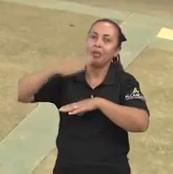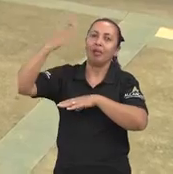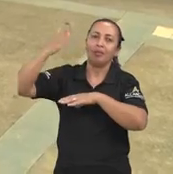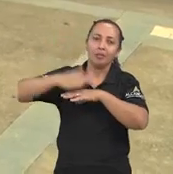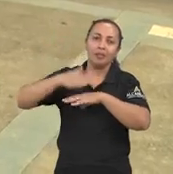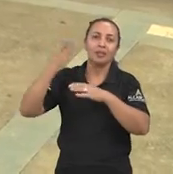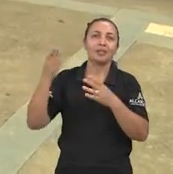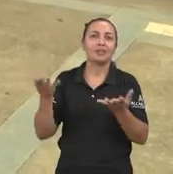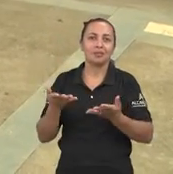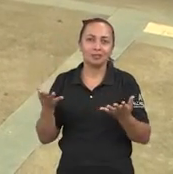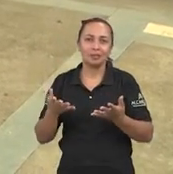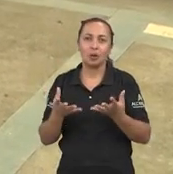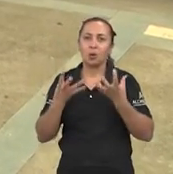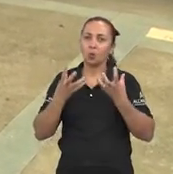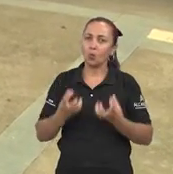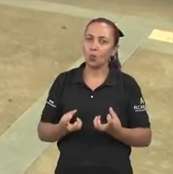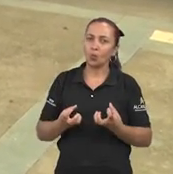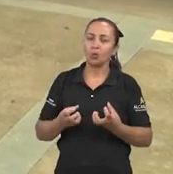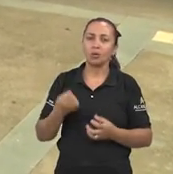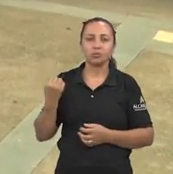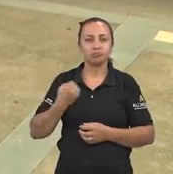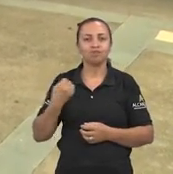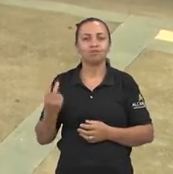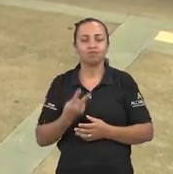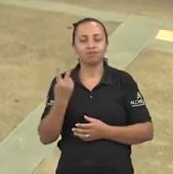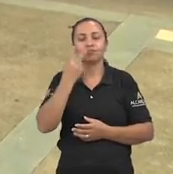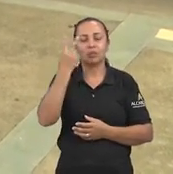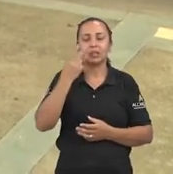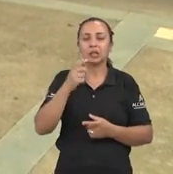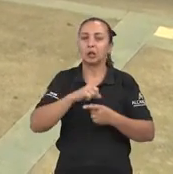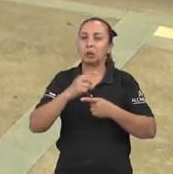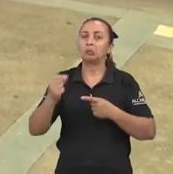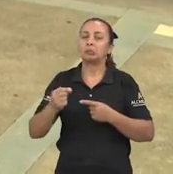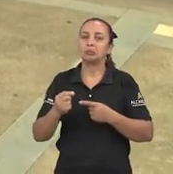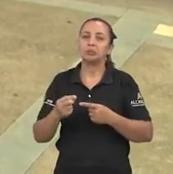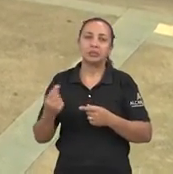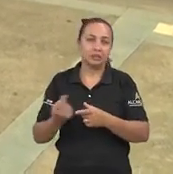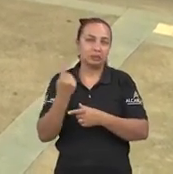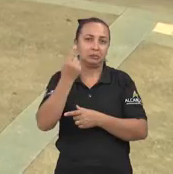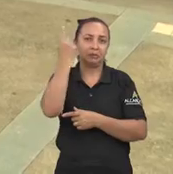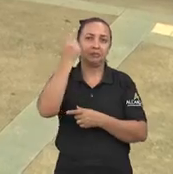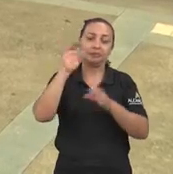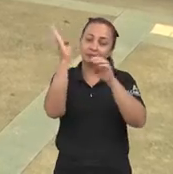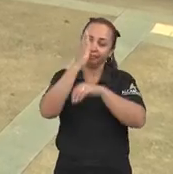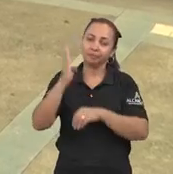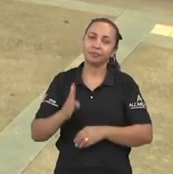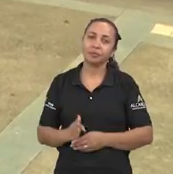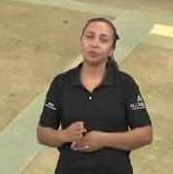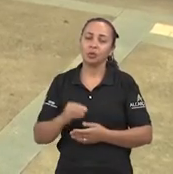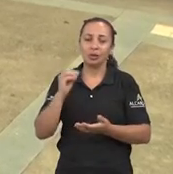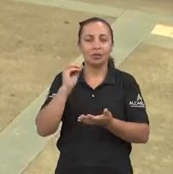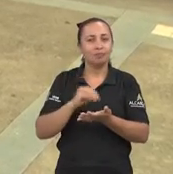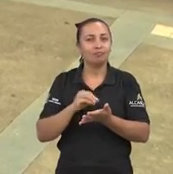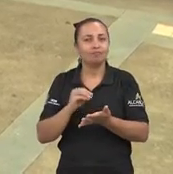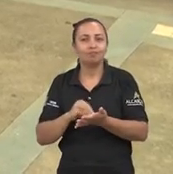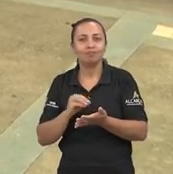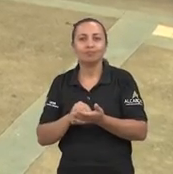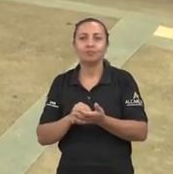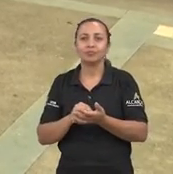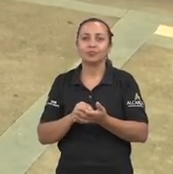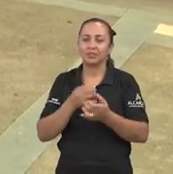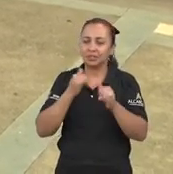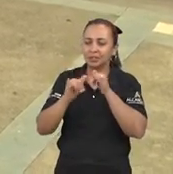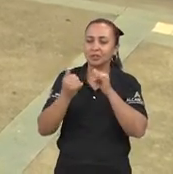especialmente nessa época de seca as taxas aumentam né E a tendência do jeito que tá ao Brasil com um sistema não é deficitário